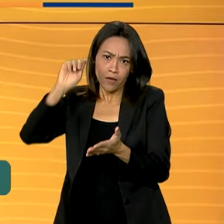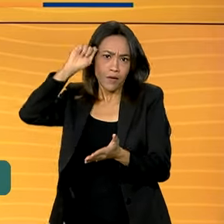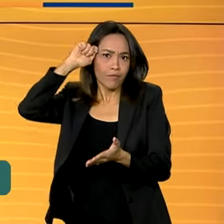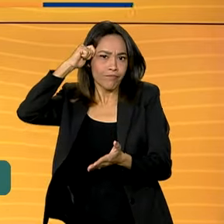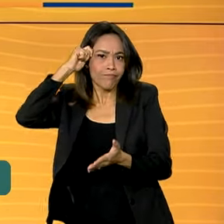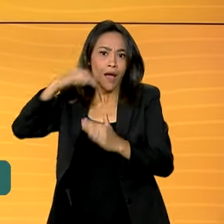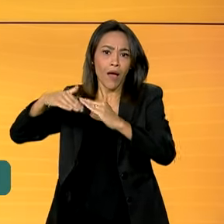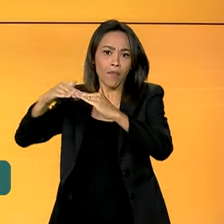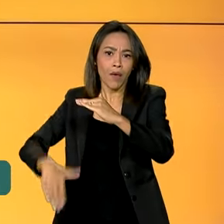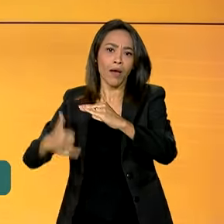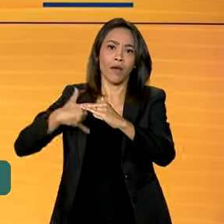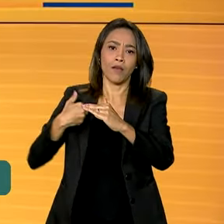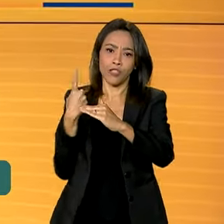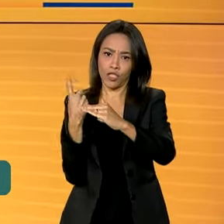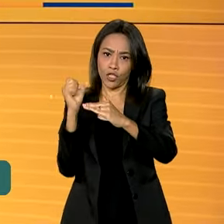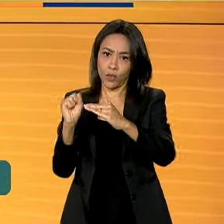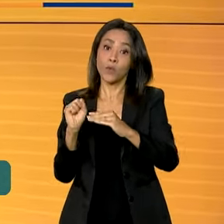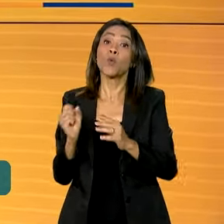São